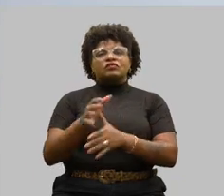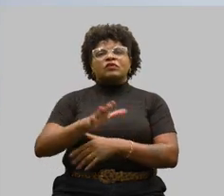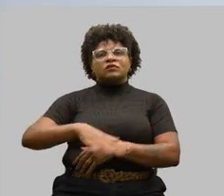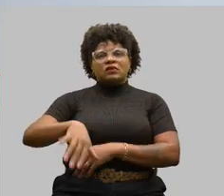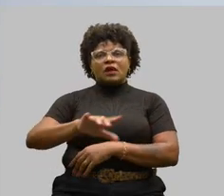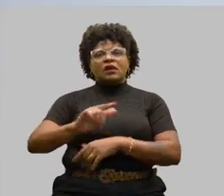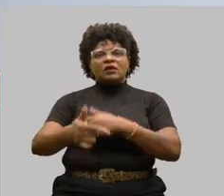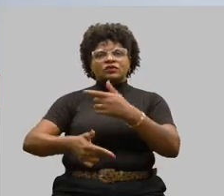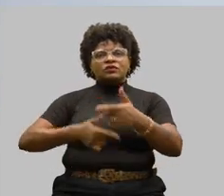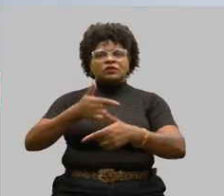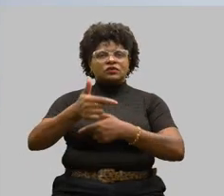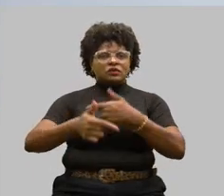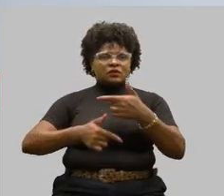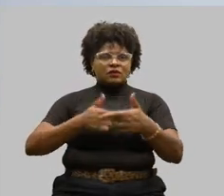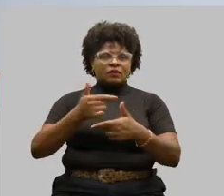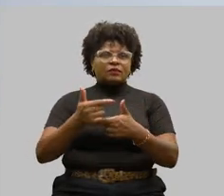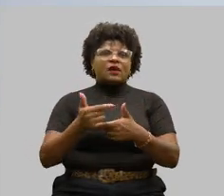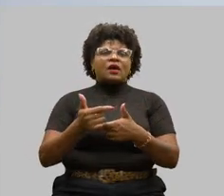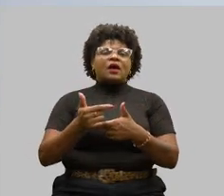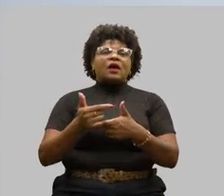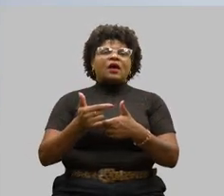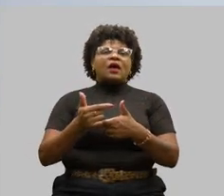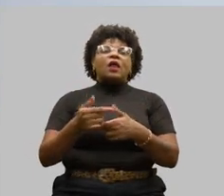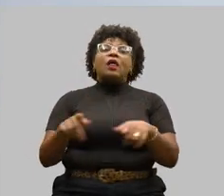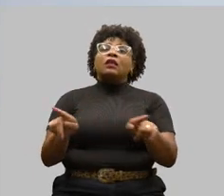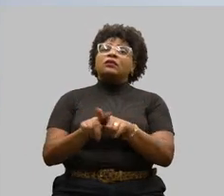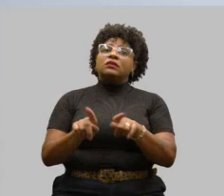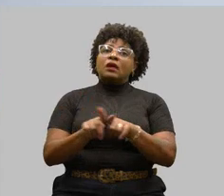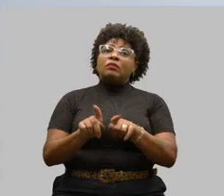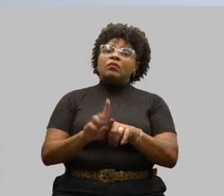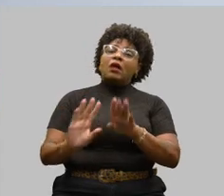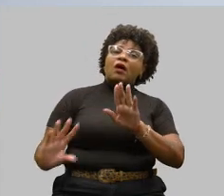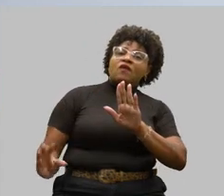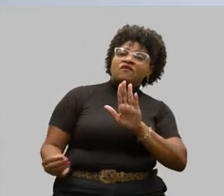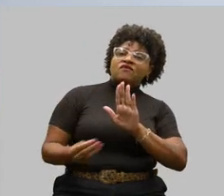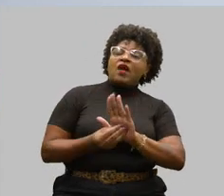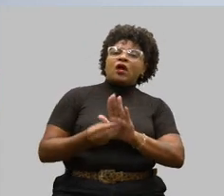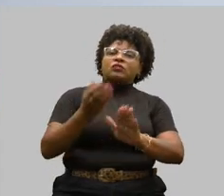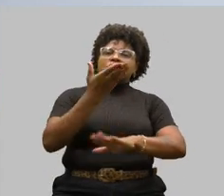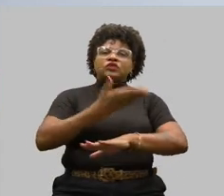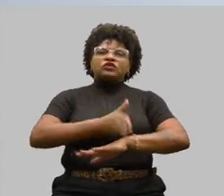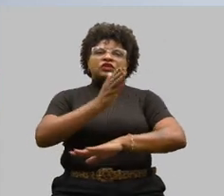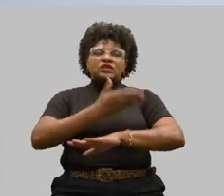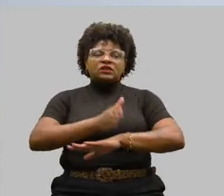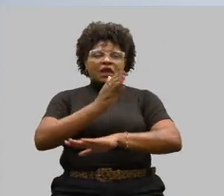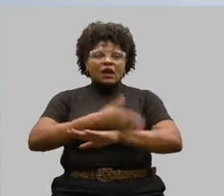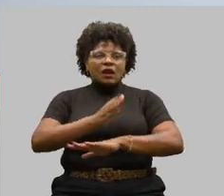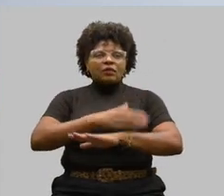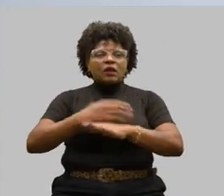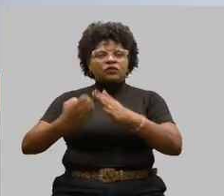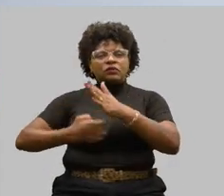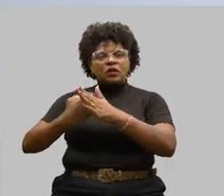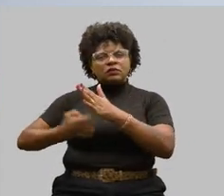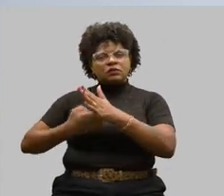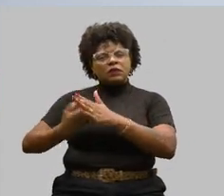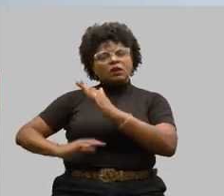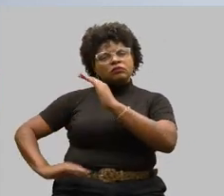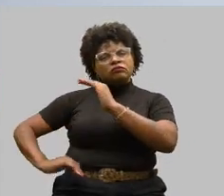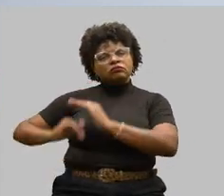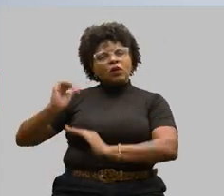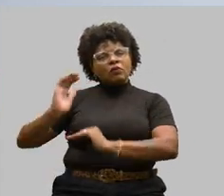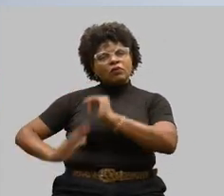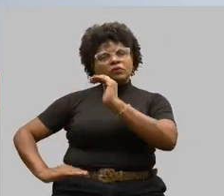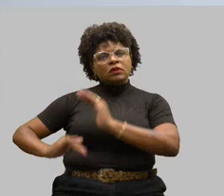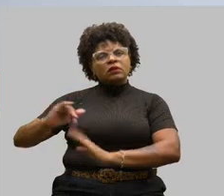foi citado adequação de postos de trabalho a falta de capacitação nas empresas dos profissionais que